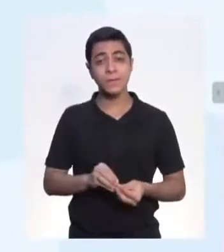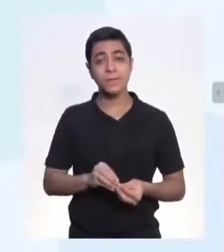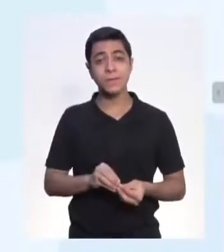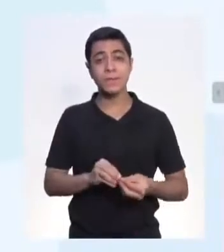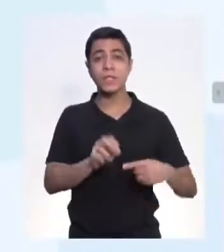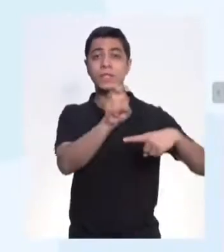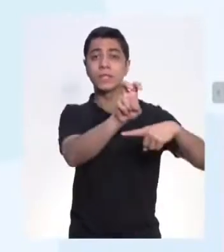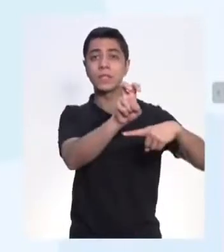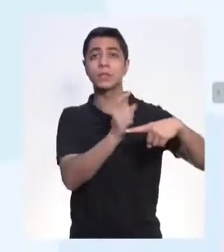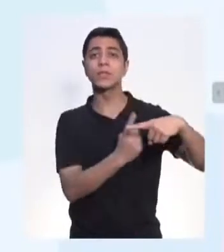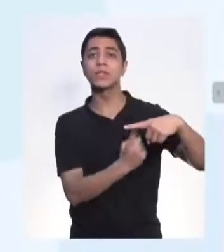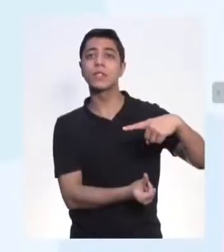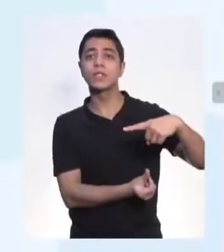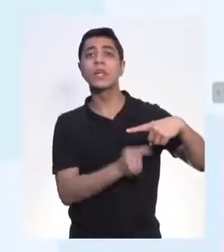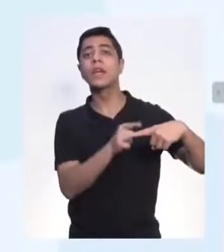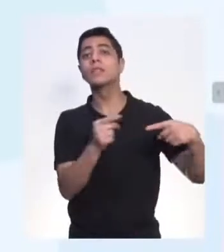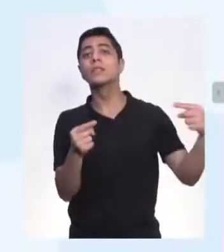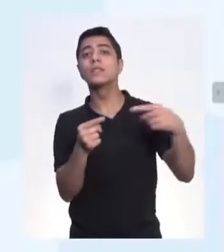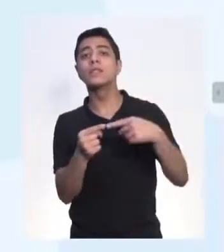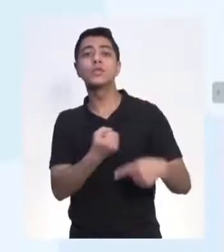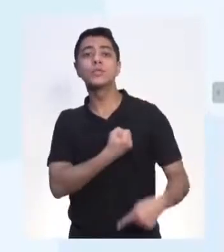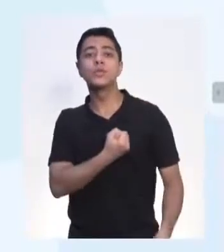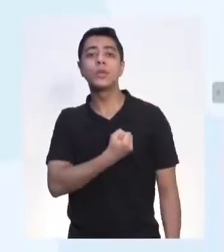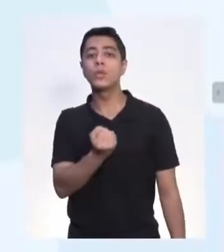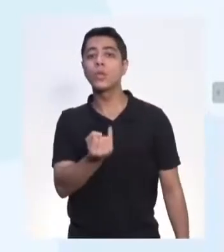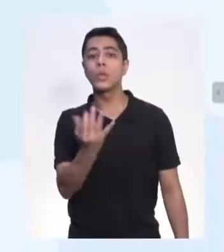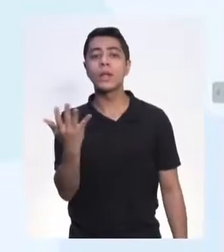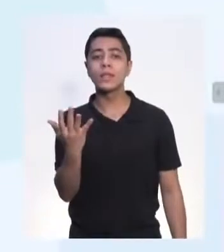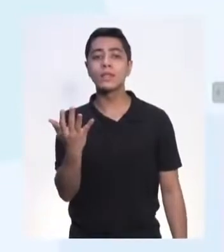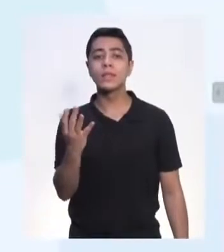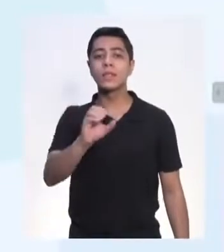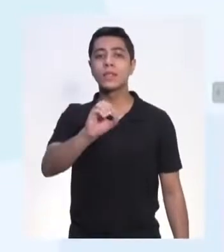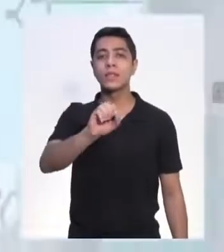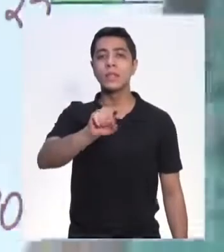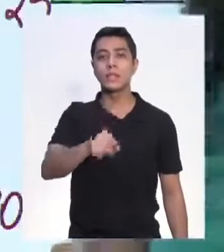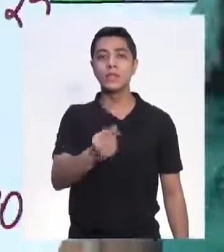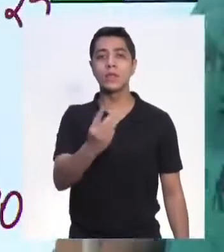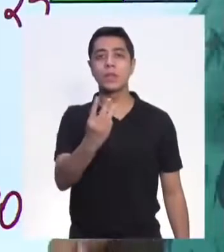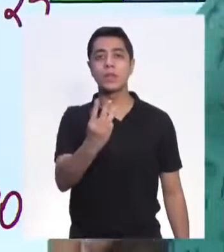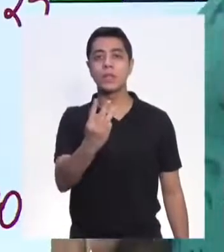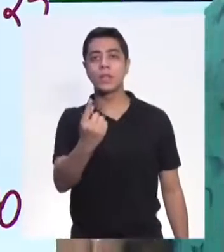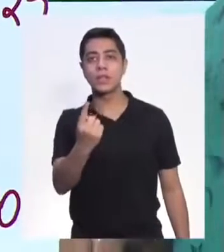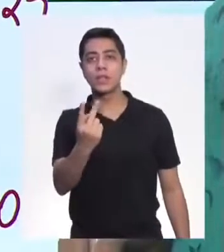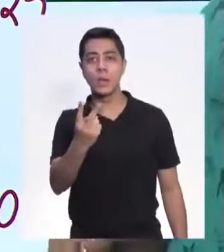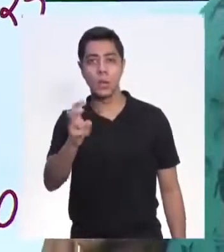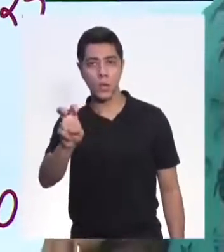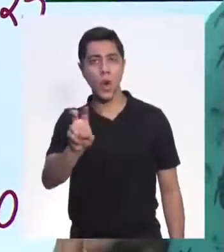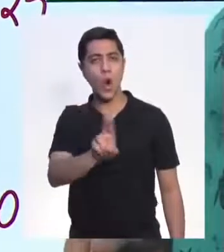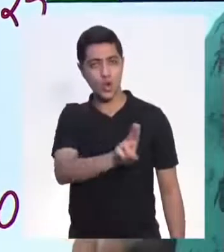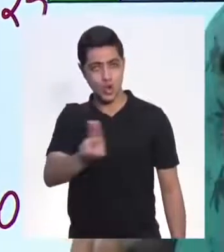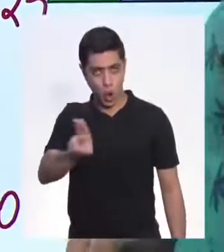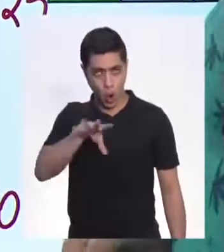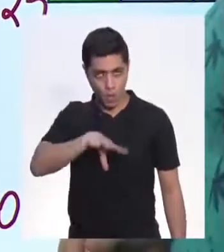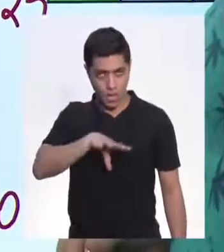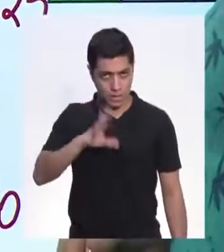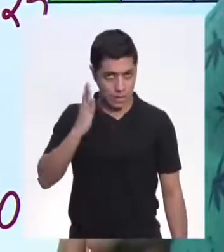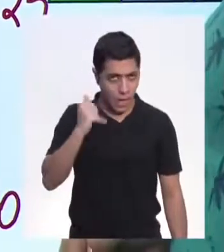este número. Ah, será que você sabe como é que a gente lê esse número? Esse número é